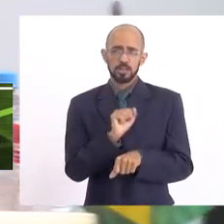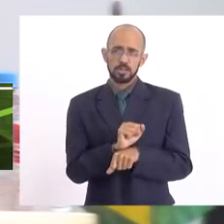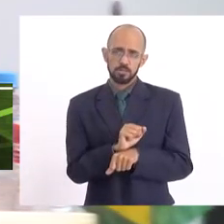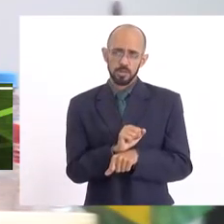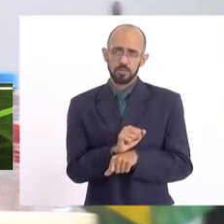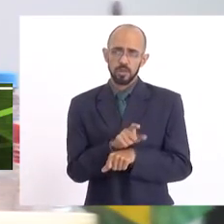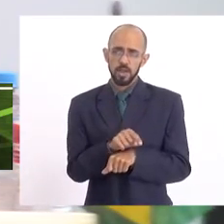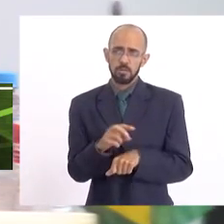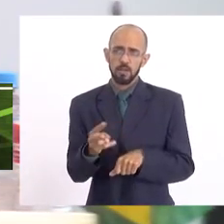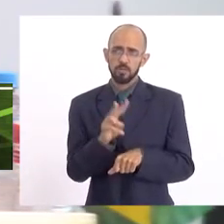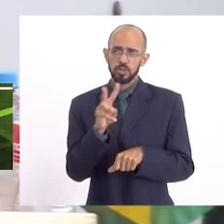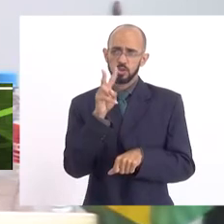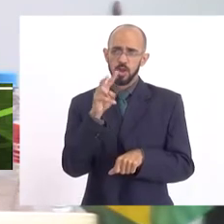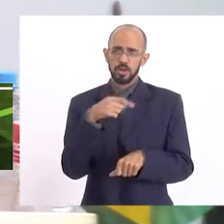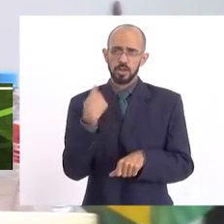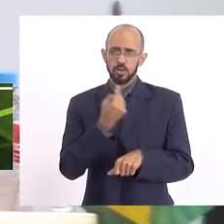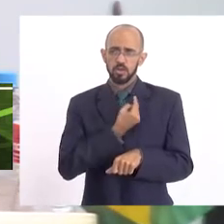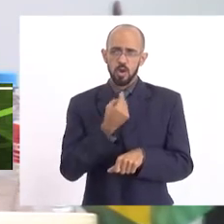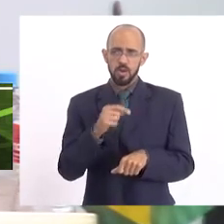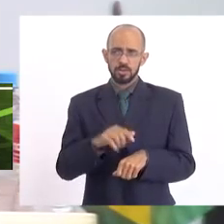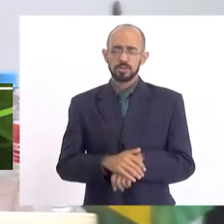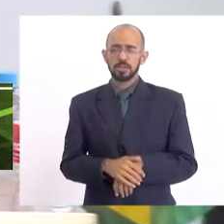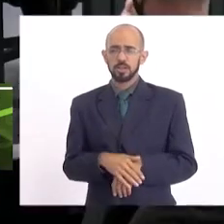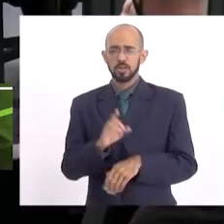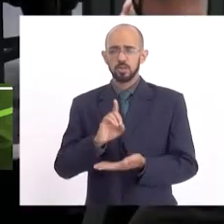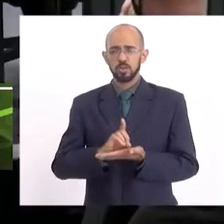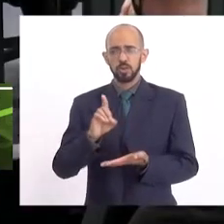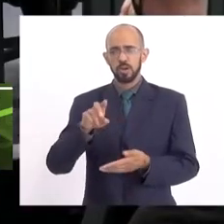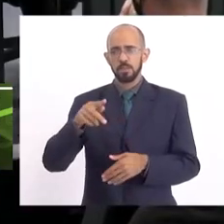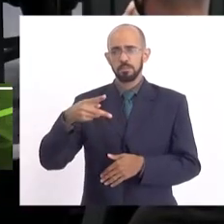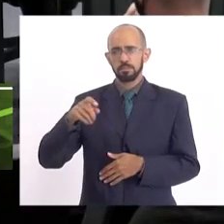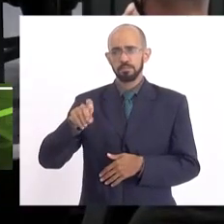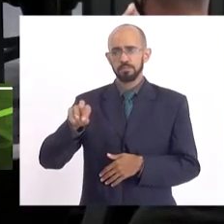nossa, doutora Patrícia, da comissão, de mais um grupo